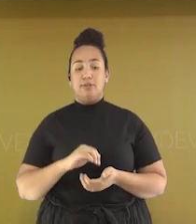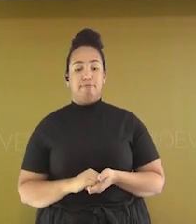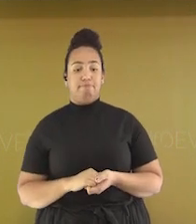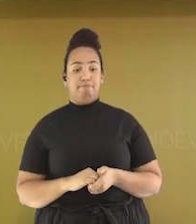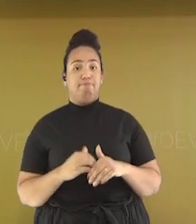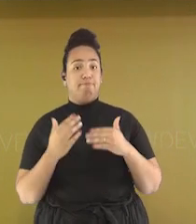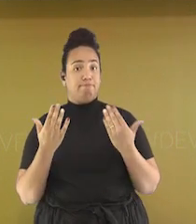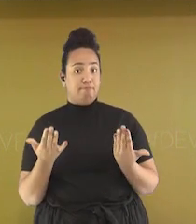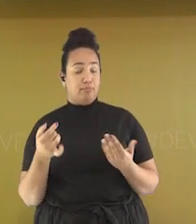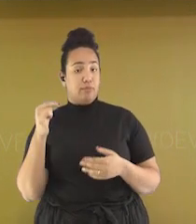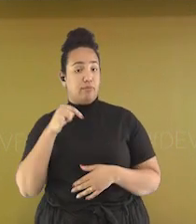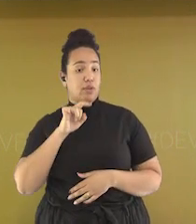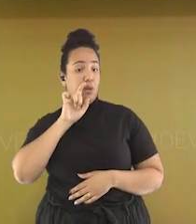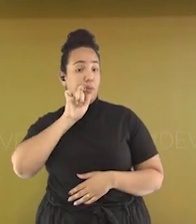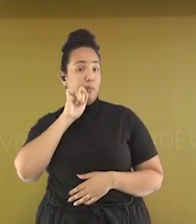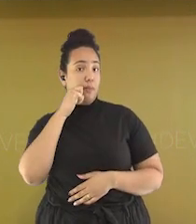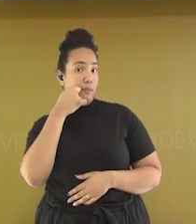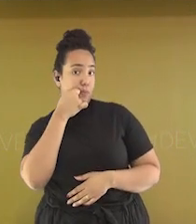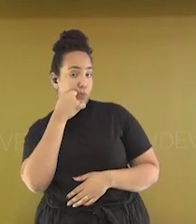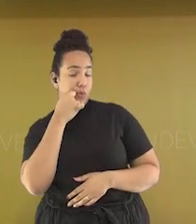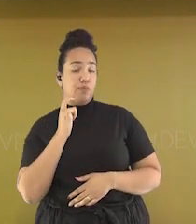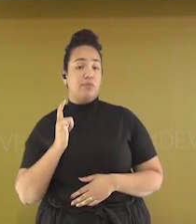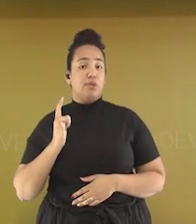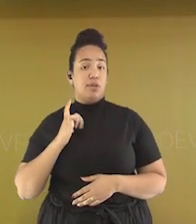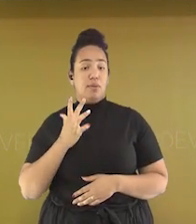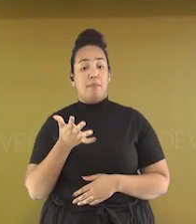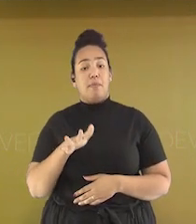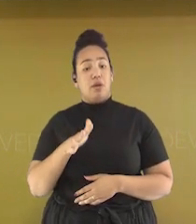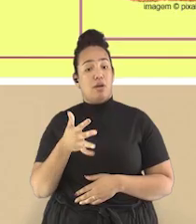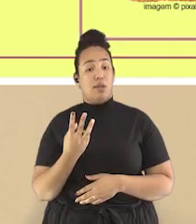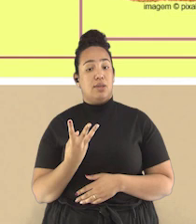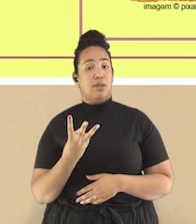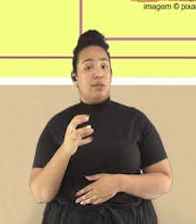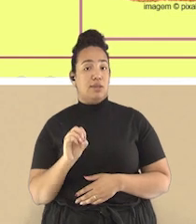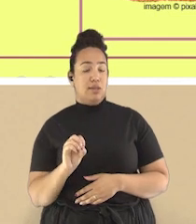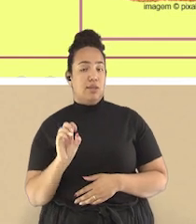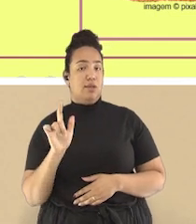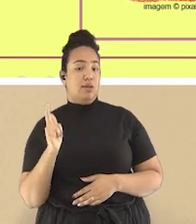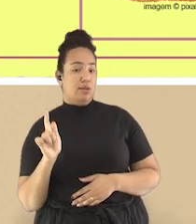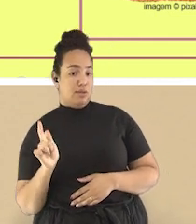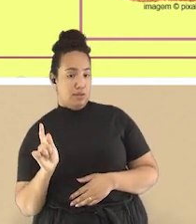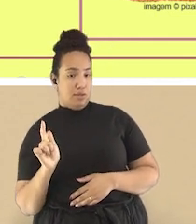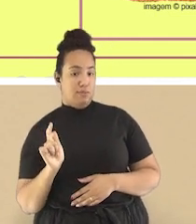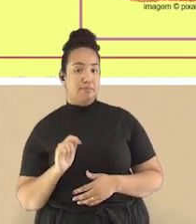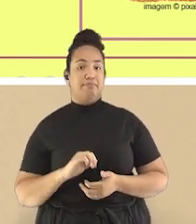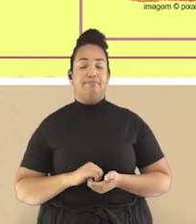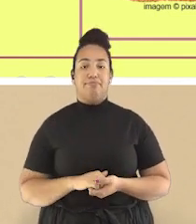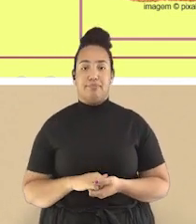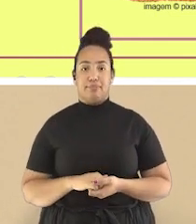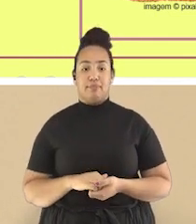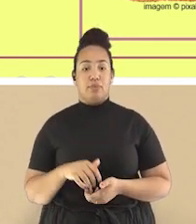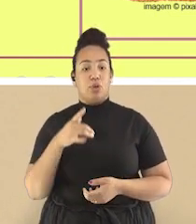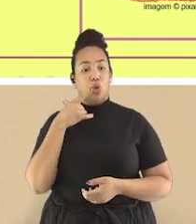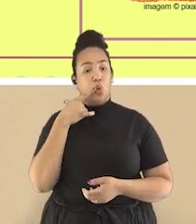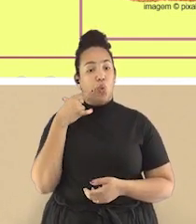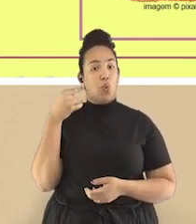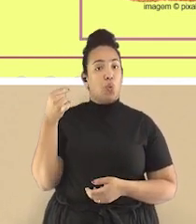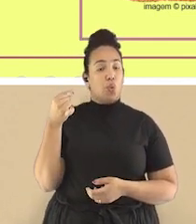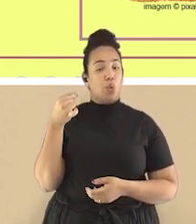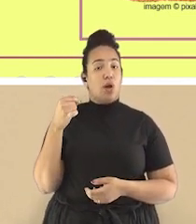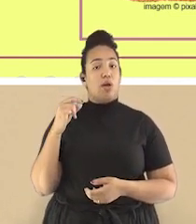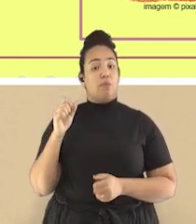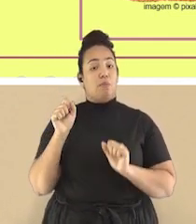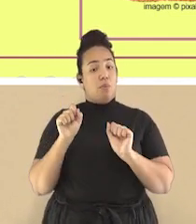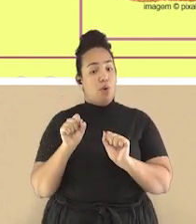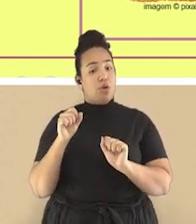Então, uma fatia de pão tem aproximadamente 30 gramas. E um gato ele